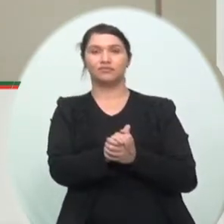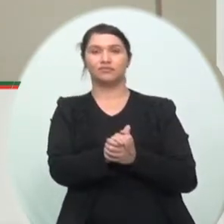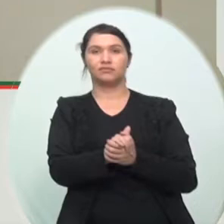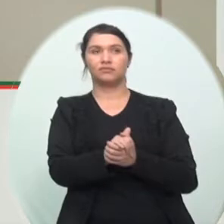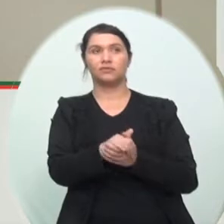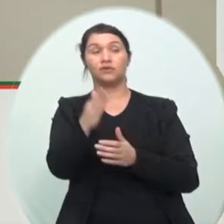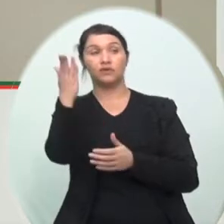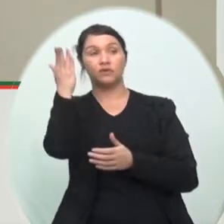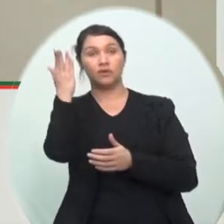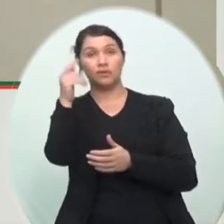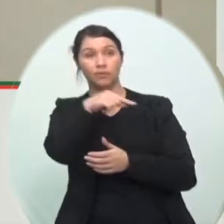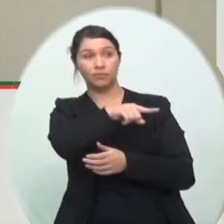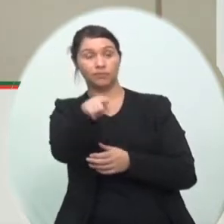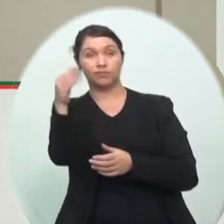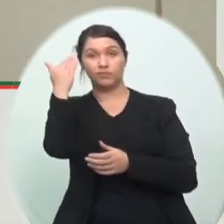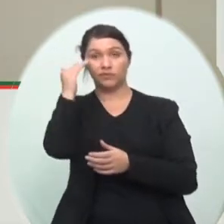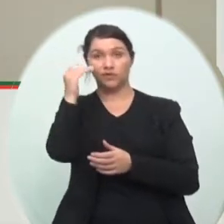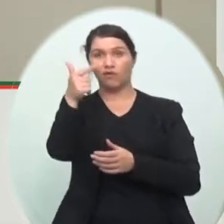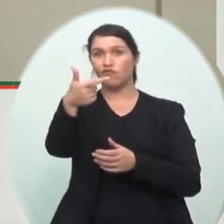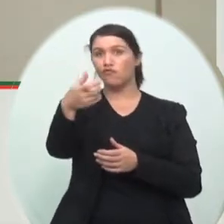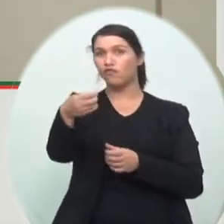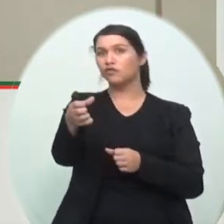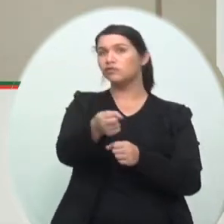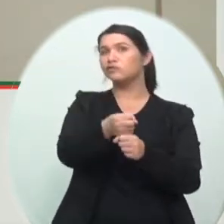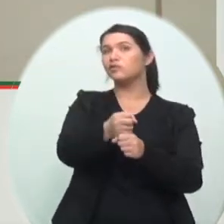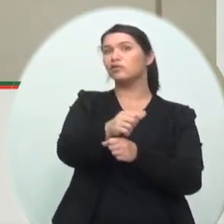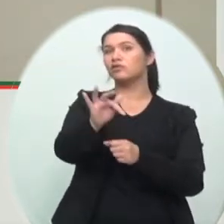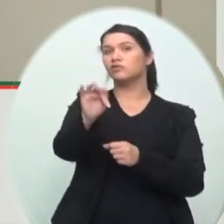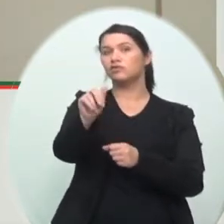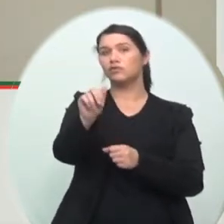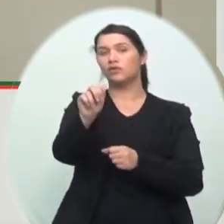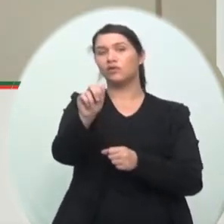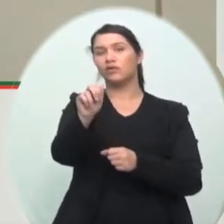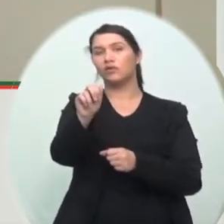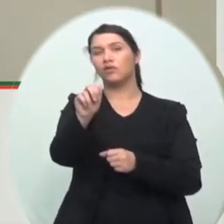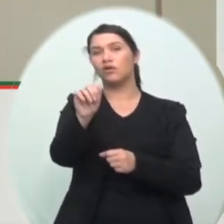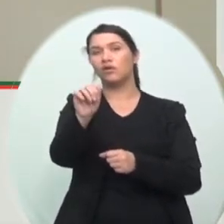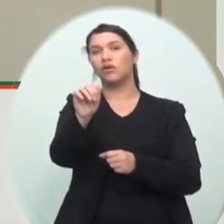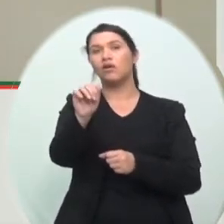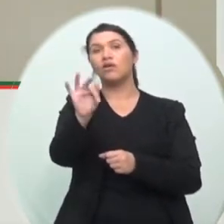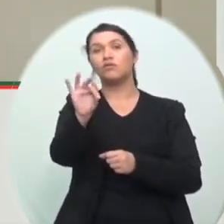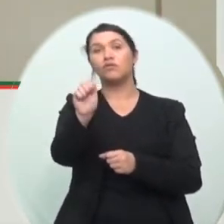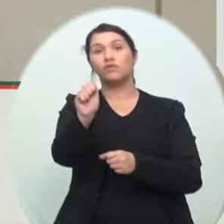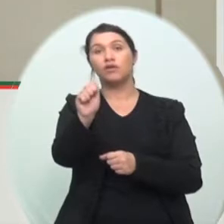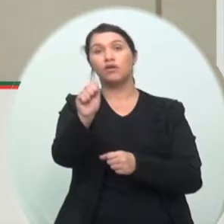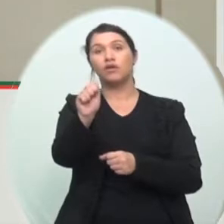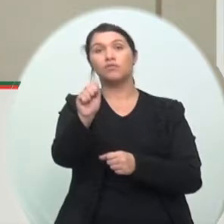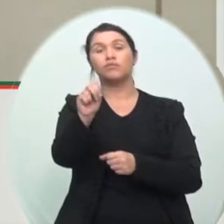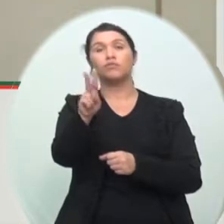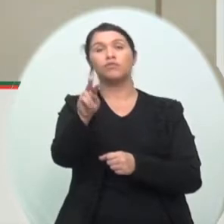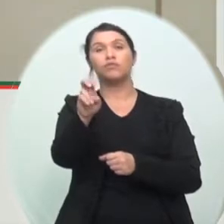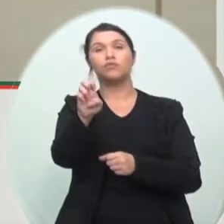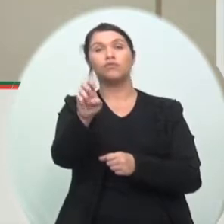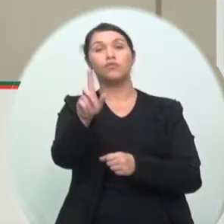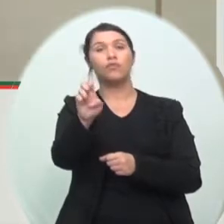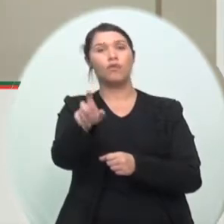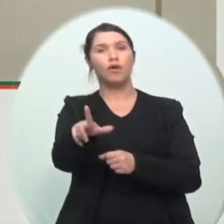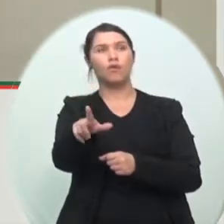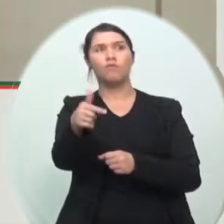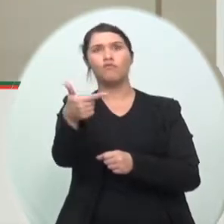anos na nossa comunidade. E eles fizeram, então, um evento, e no evento pediram 1 quilo de alimento. Nós